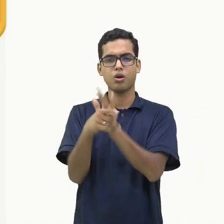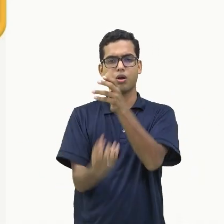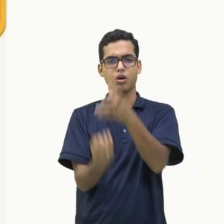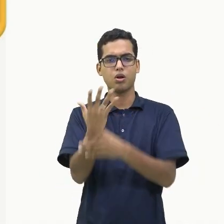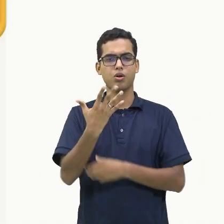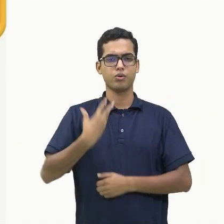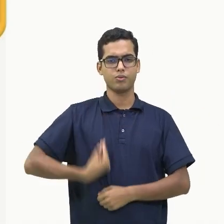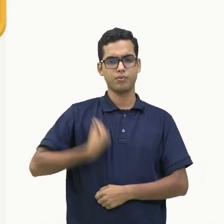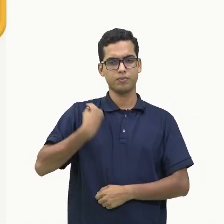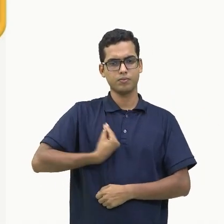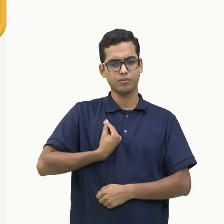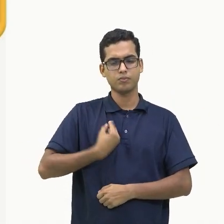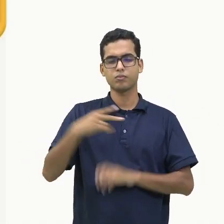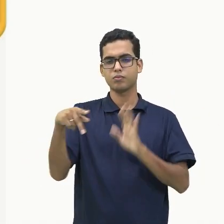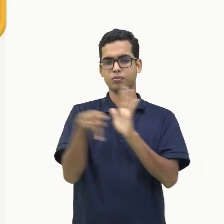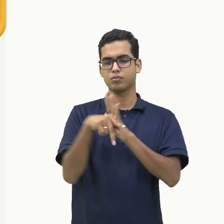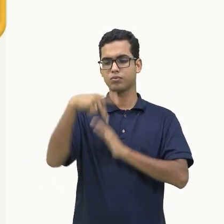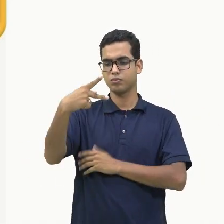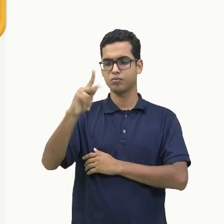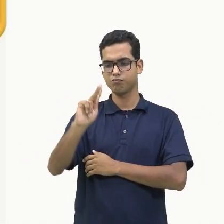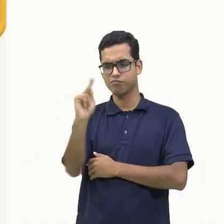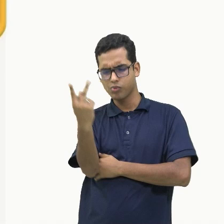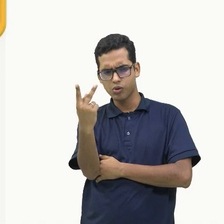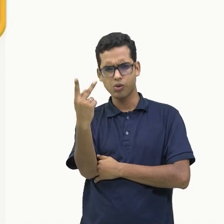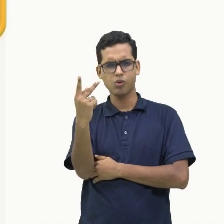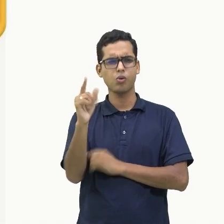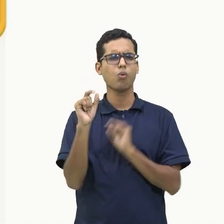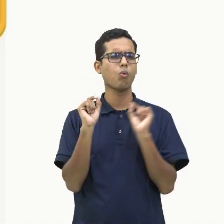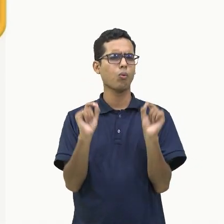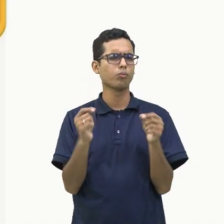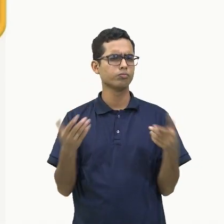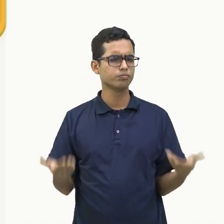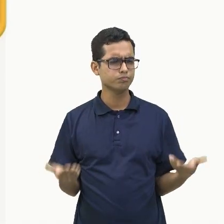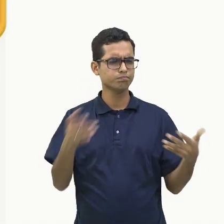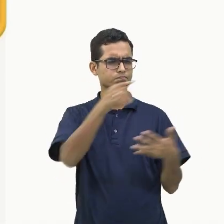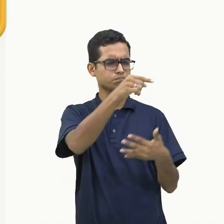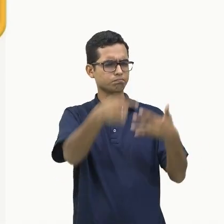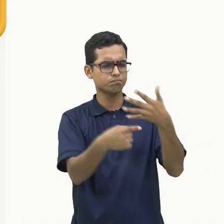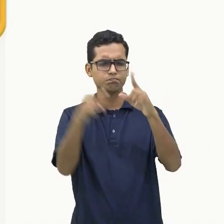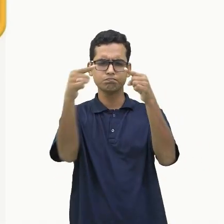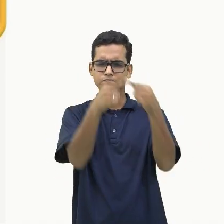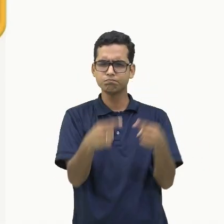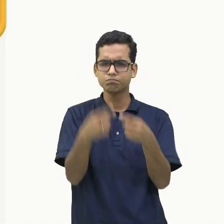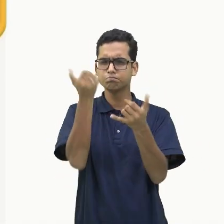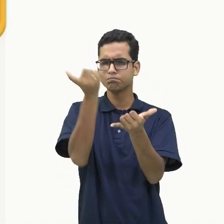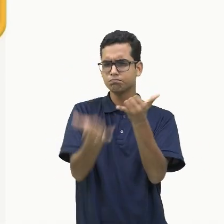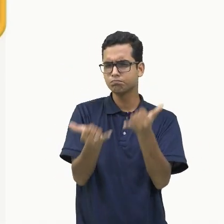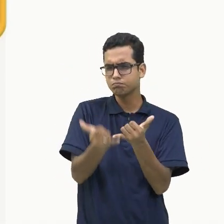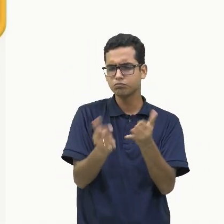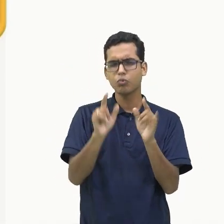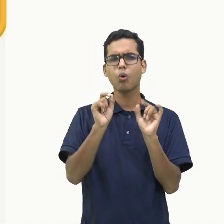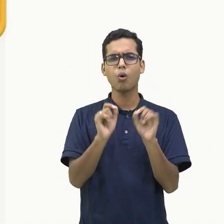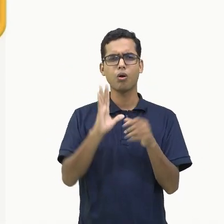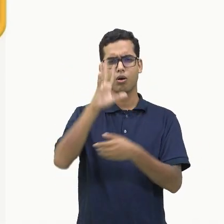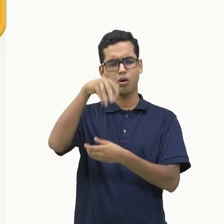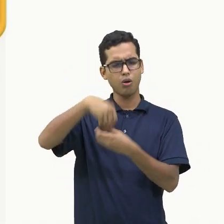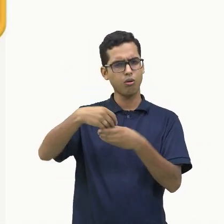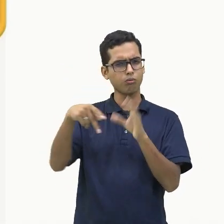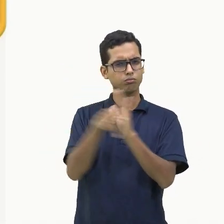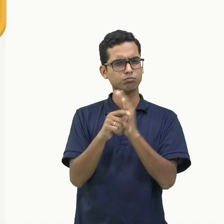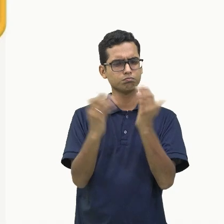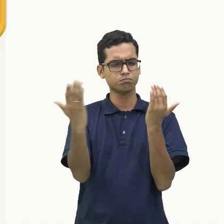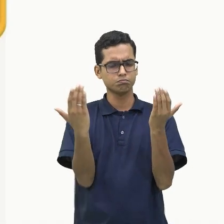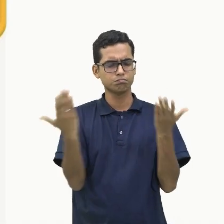o pH. E aí, o que tem elementos em comuns, né? O que é o elemento em comum entre eles? Que